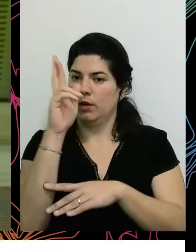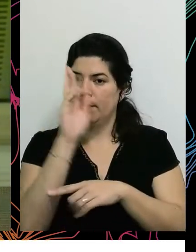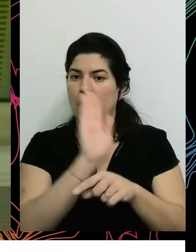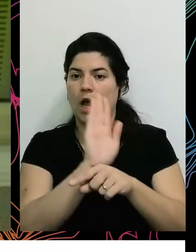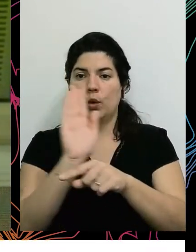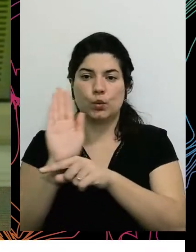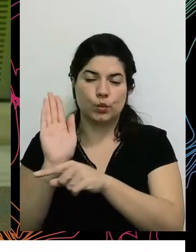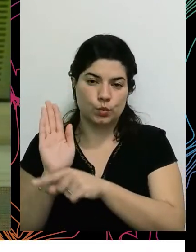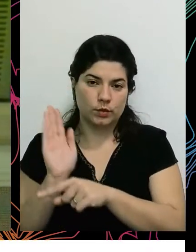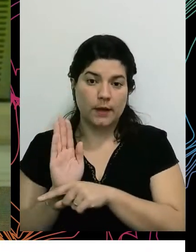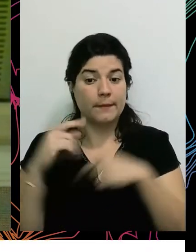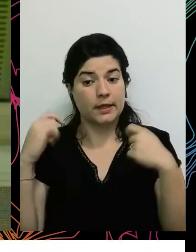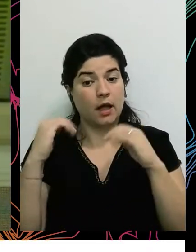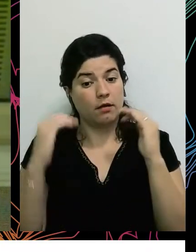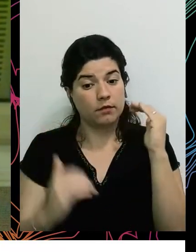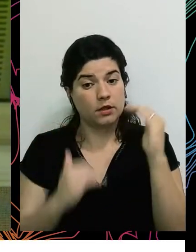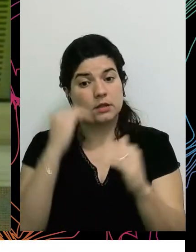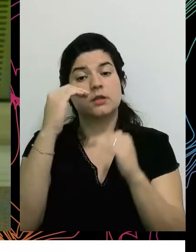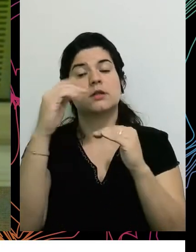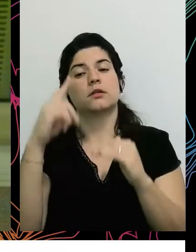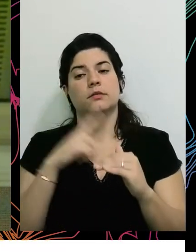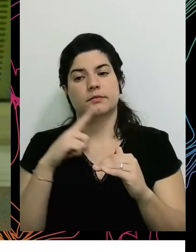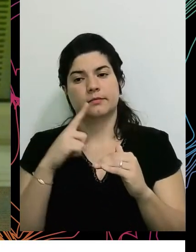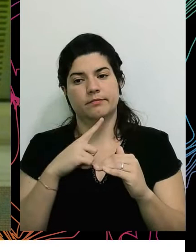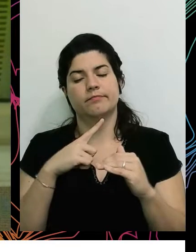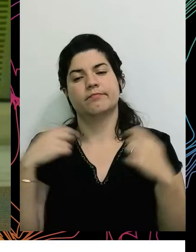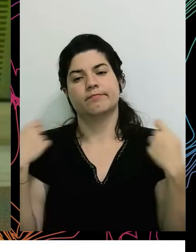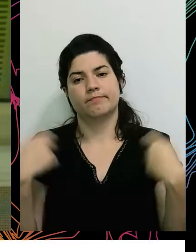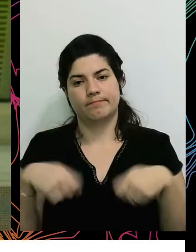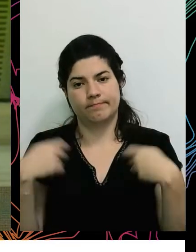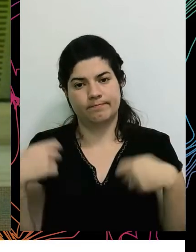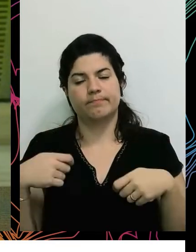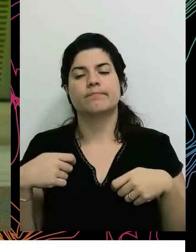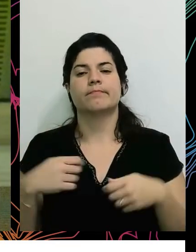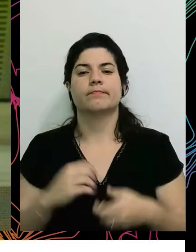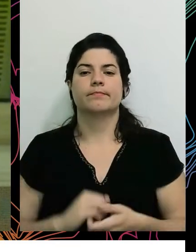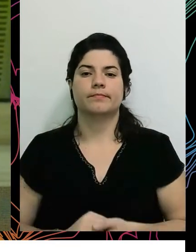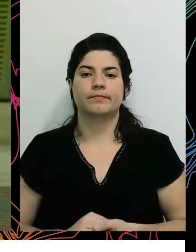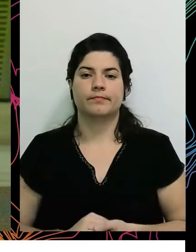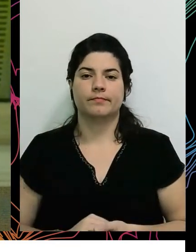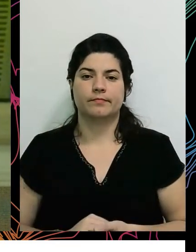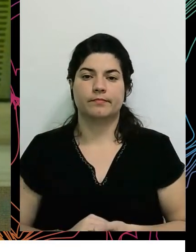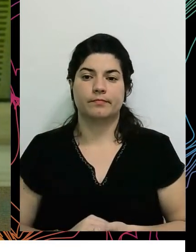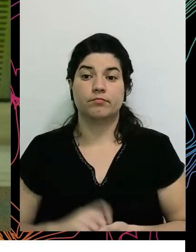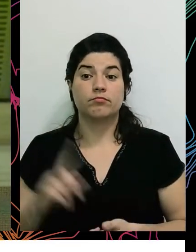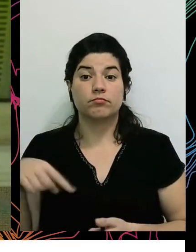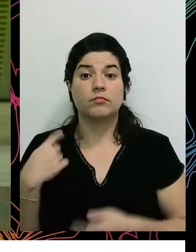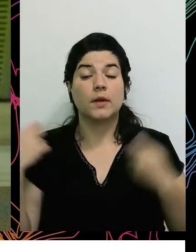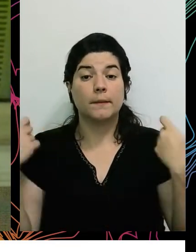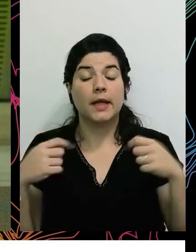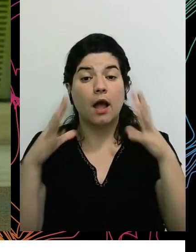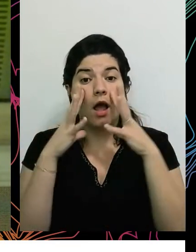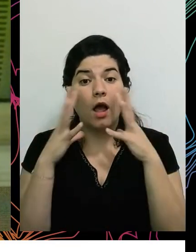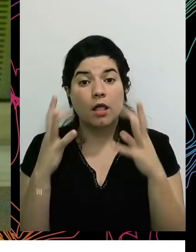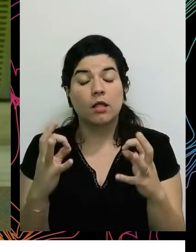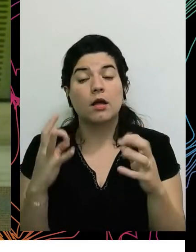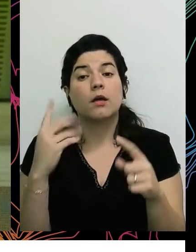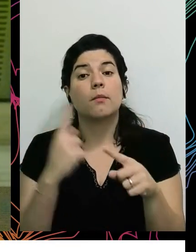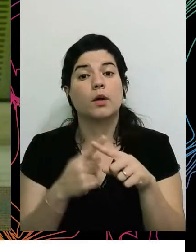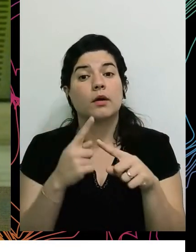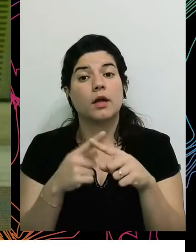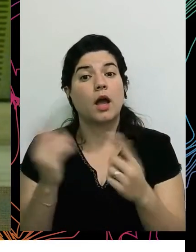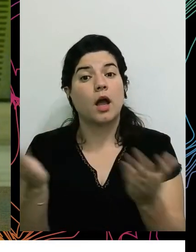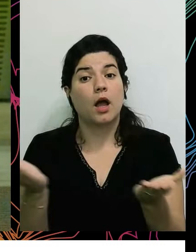Temos avançado, mas falta por avançar, temos que consolidar. Temos que ficar muito atentos, porque agora, mais